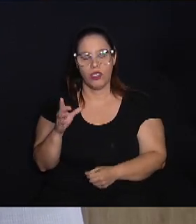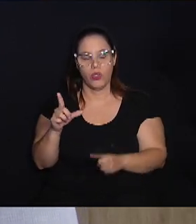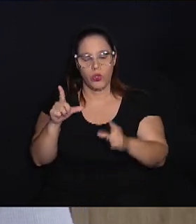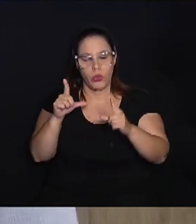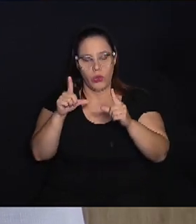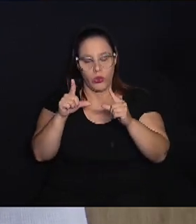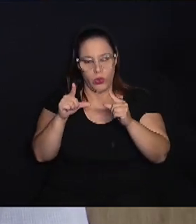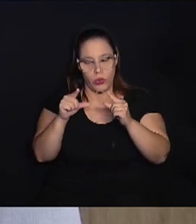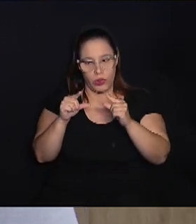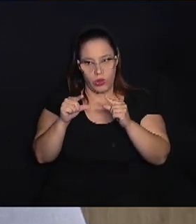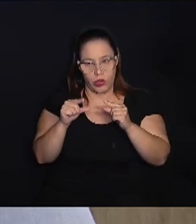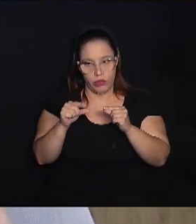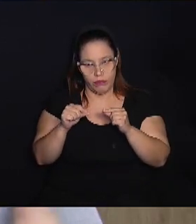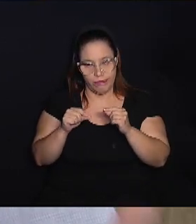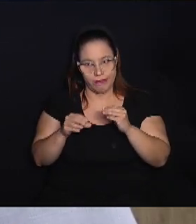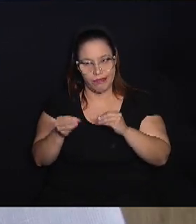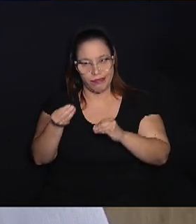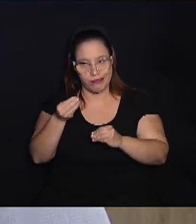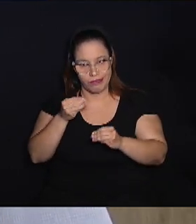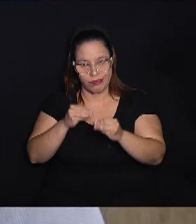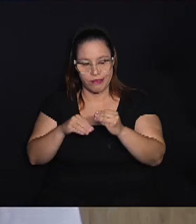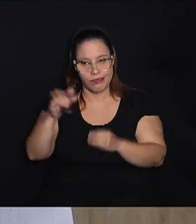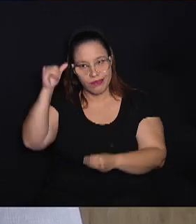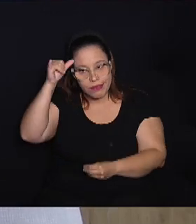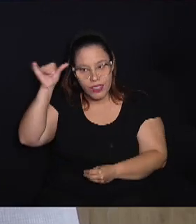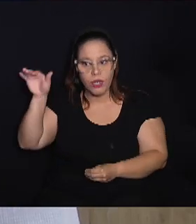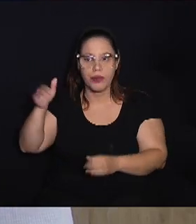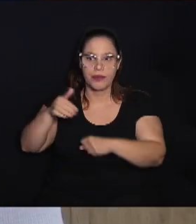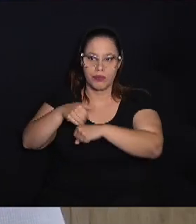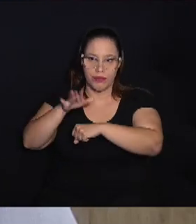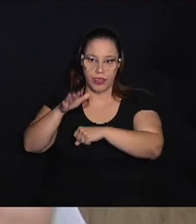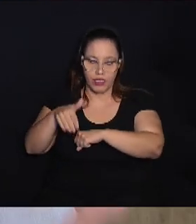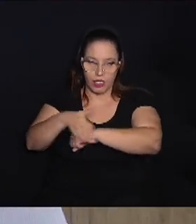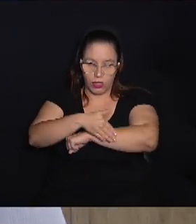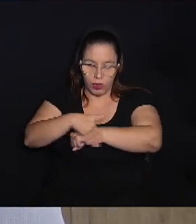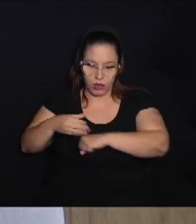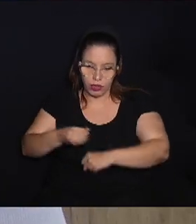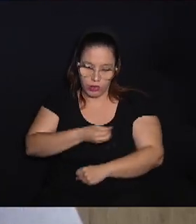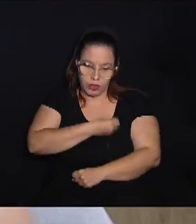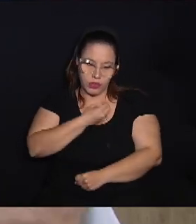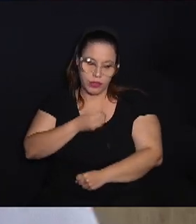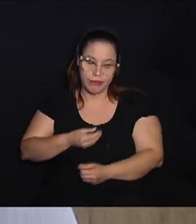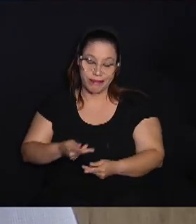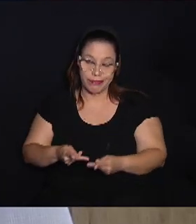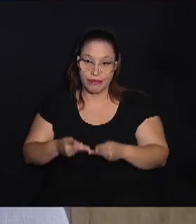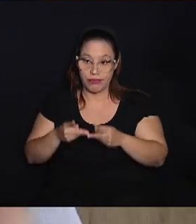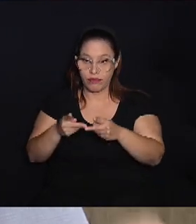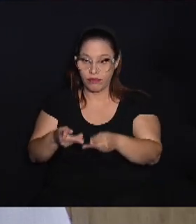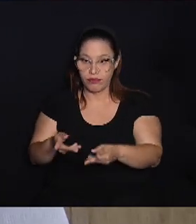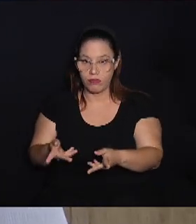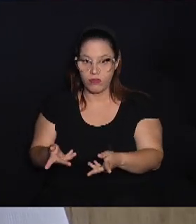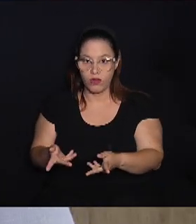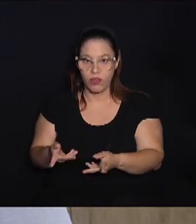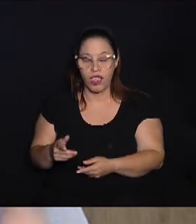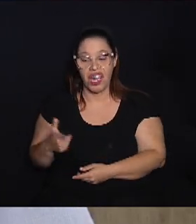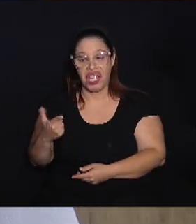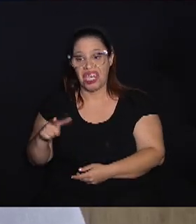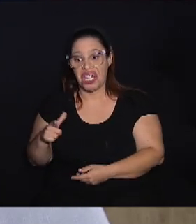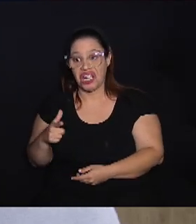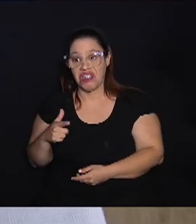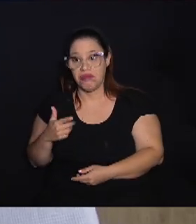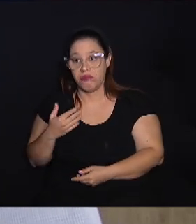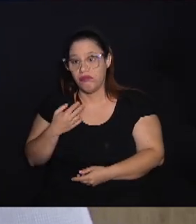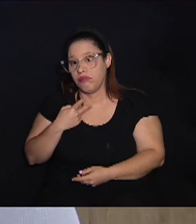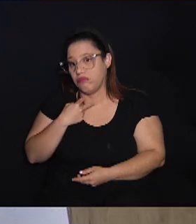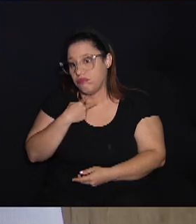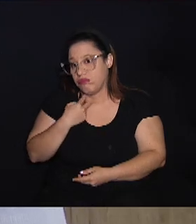esse quadro, mitigando e evitando que mais pessoas vão para a rua, porque ao não ter habitação, ao ter problema de família, a pessoa cai na rua. Quando ela cai